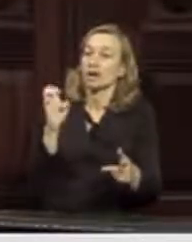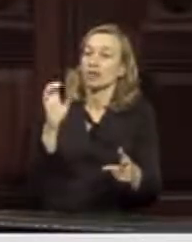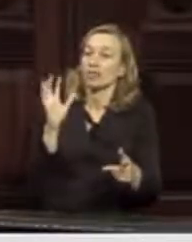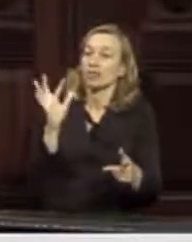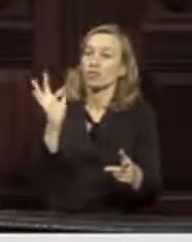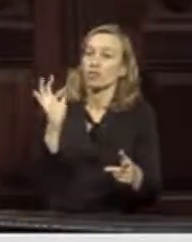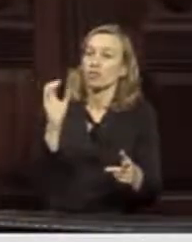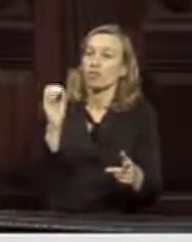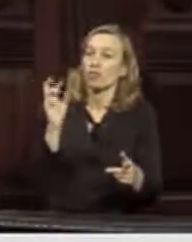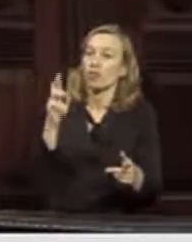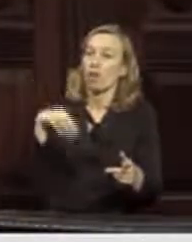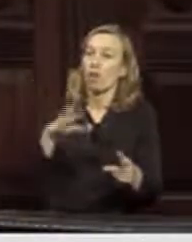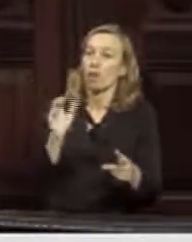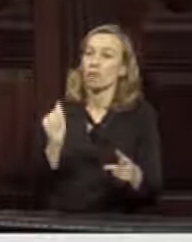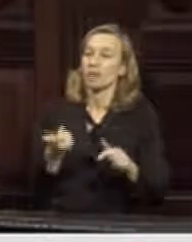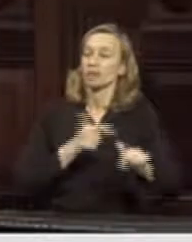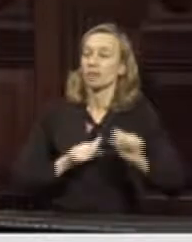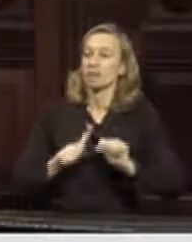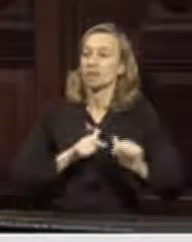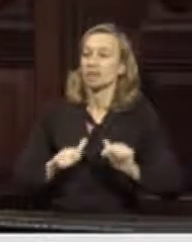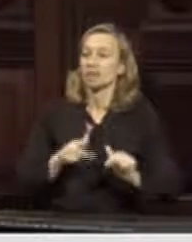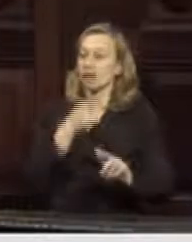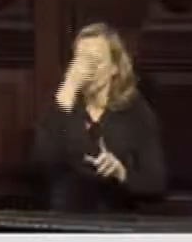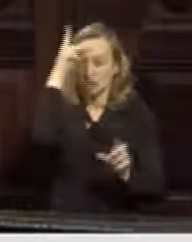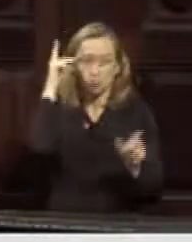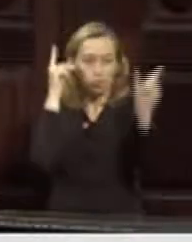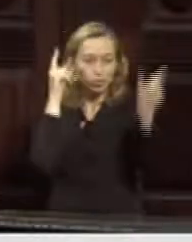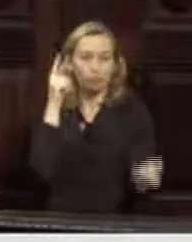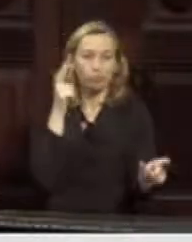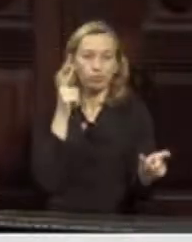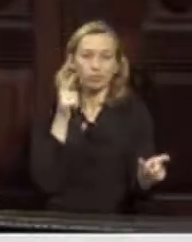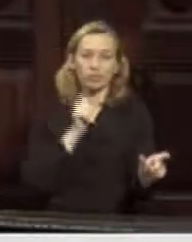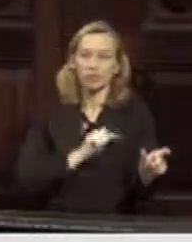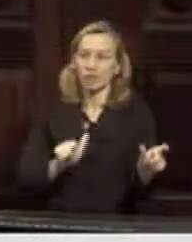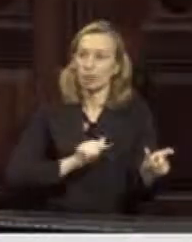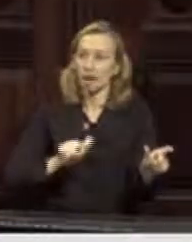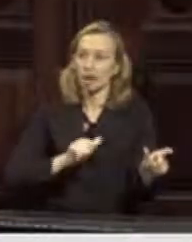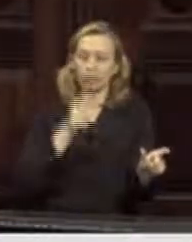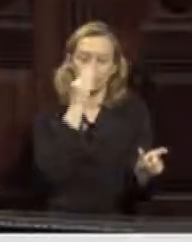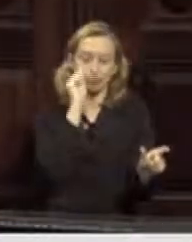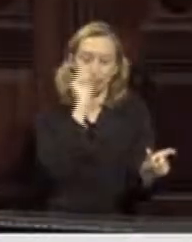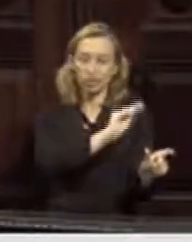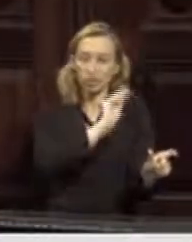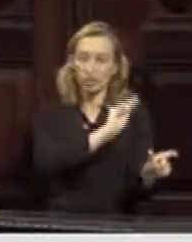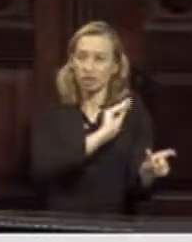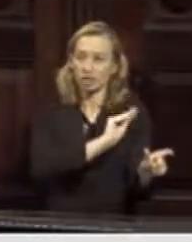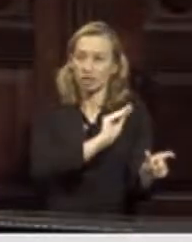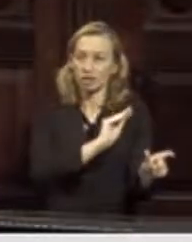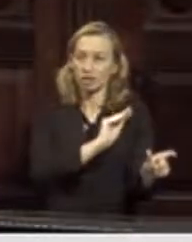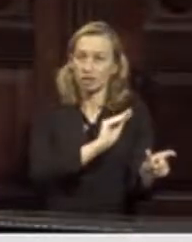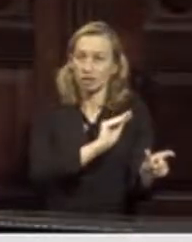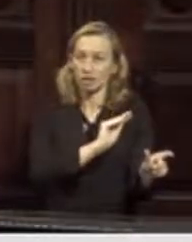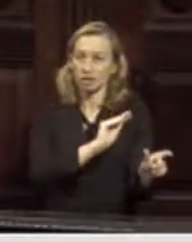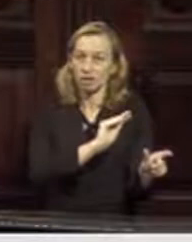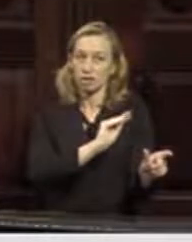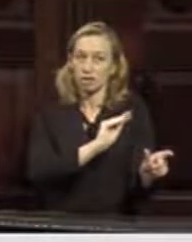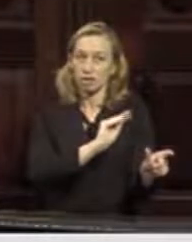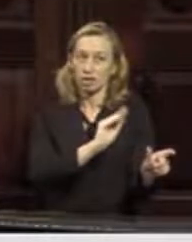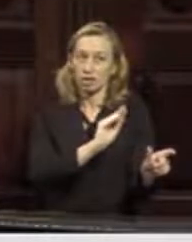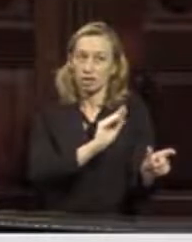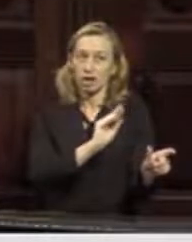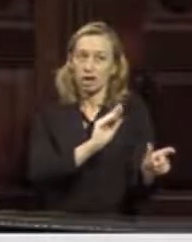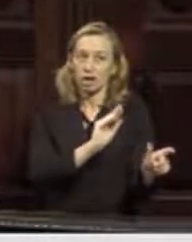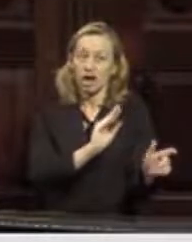o trabalhador está relegado a um plano de completa